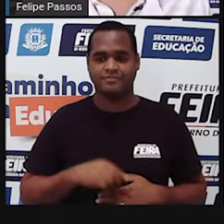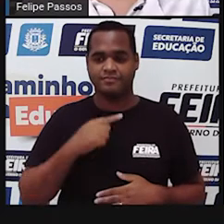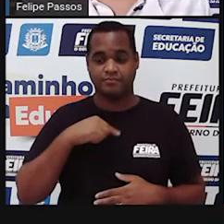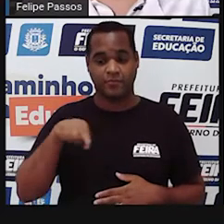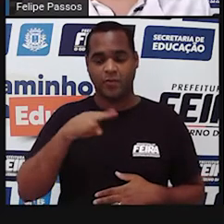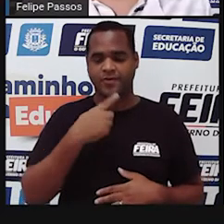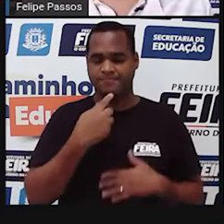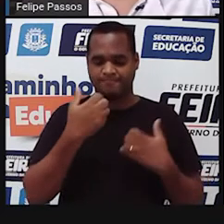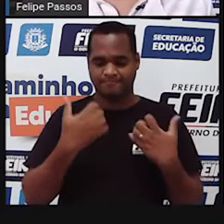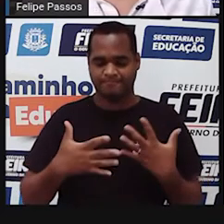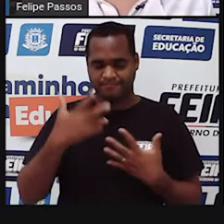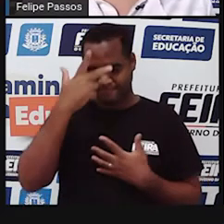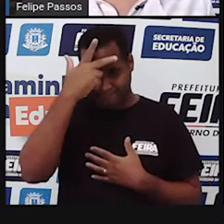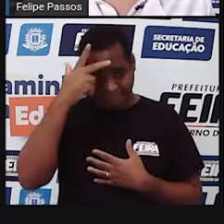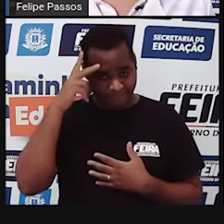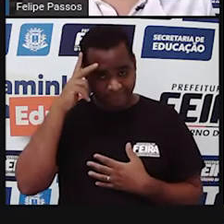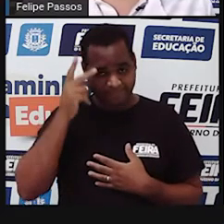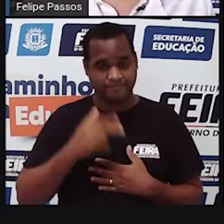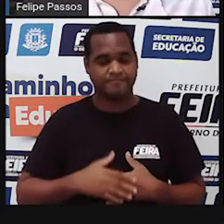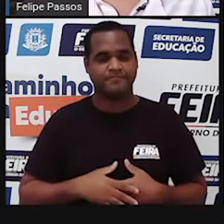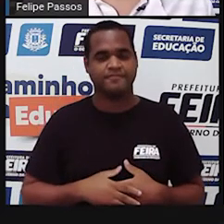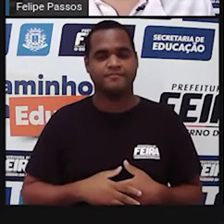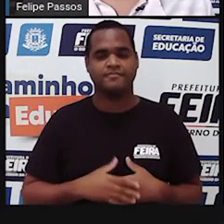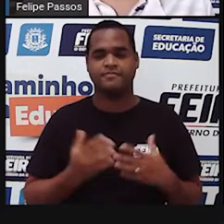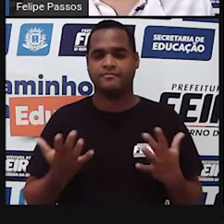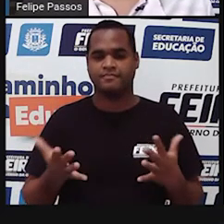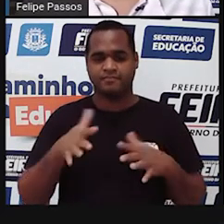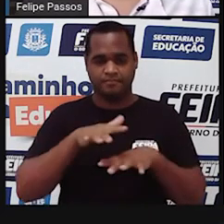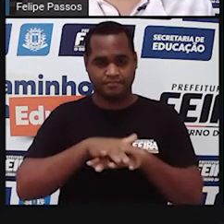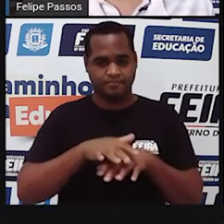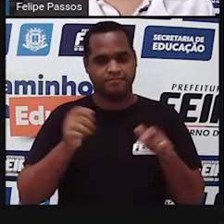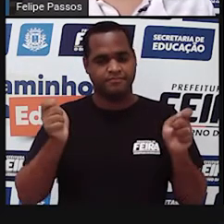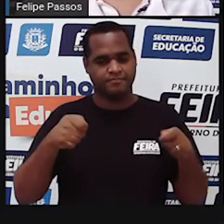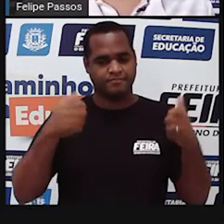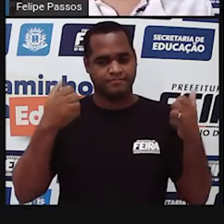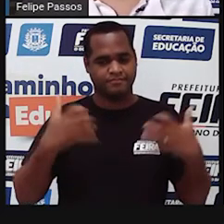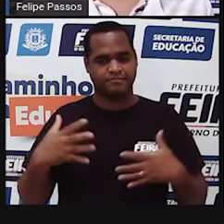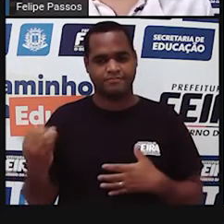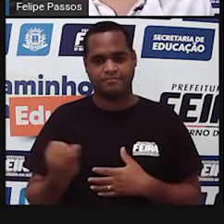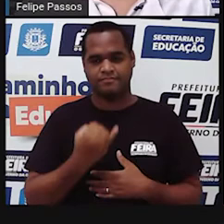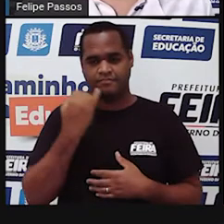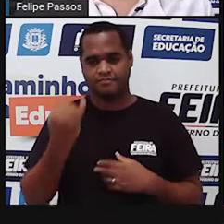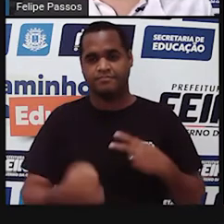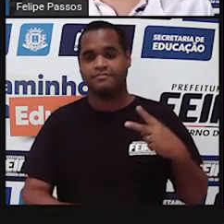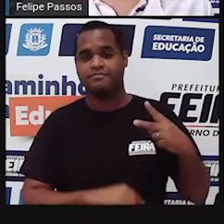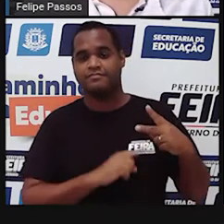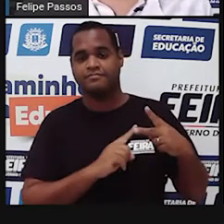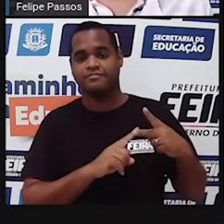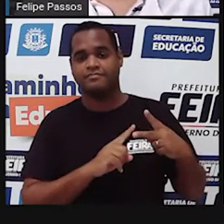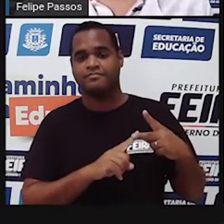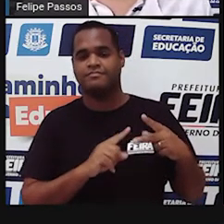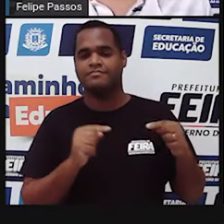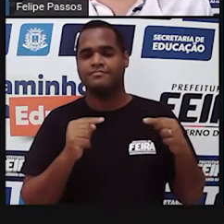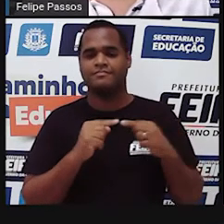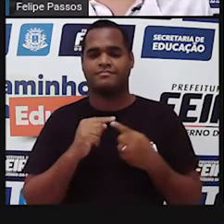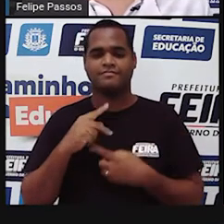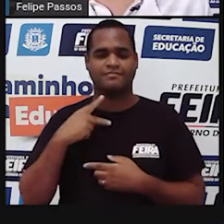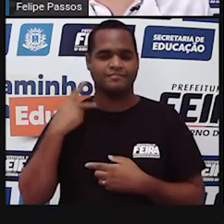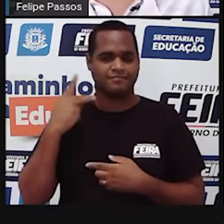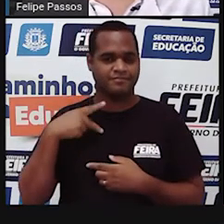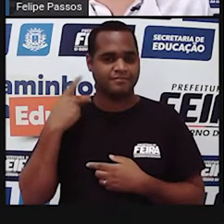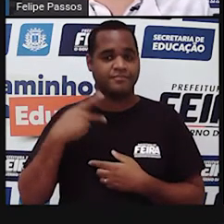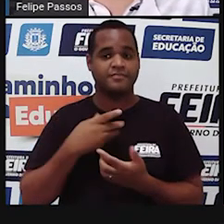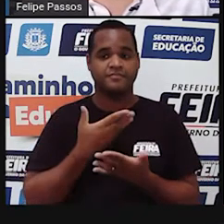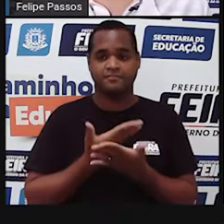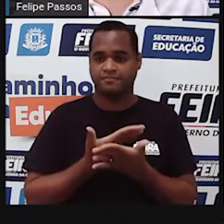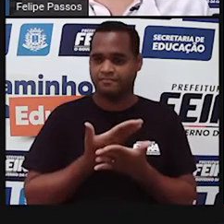as pessoas. A inclusão, ela também pode ser tratada, segundo o segundo tópico aí, ó, como uma política educacional